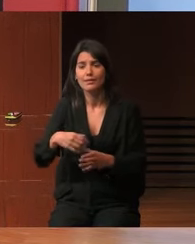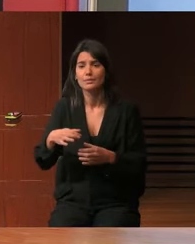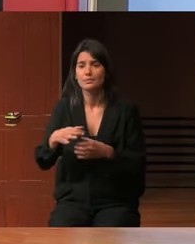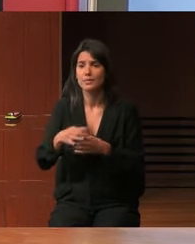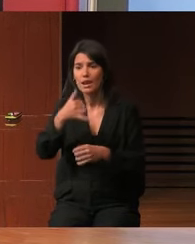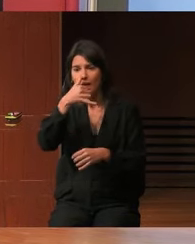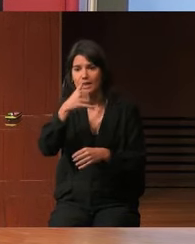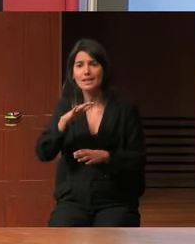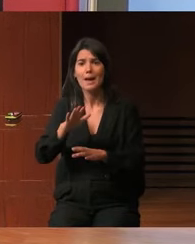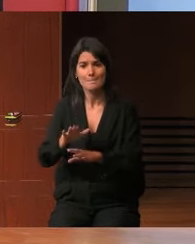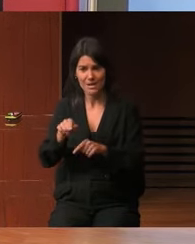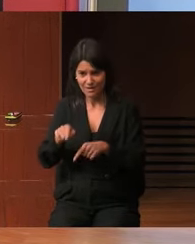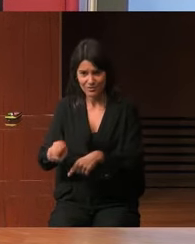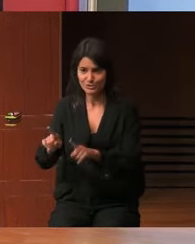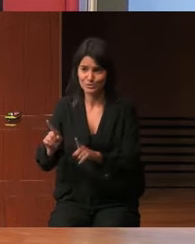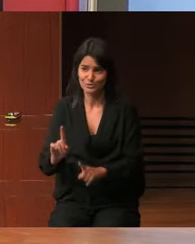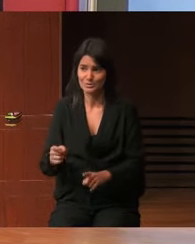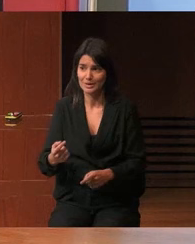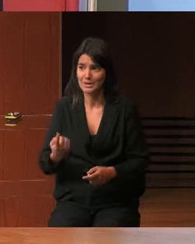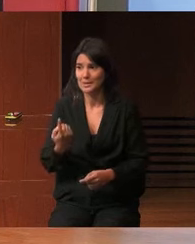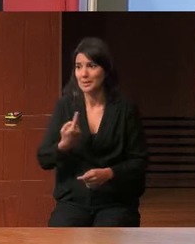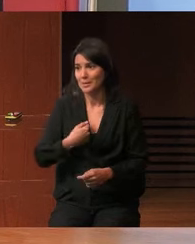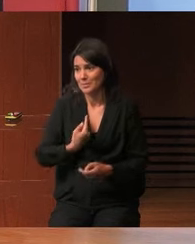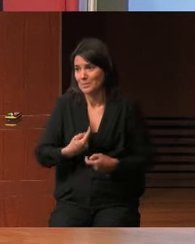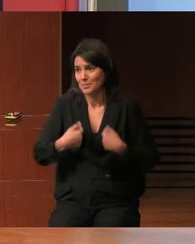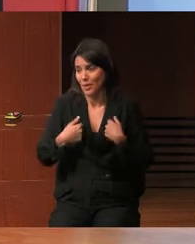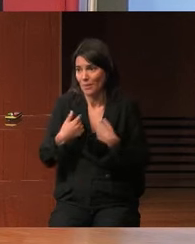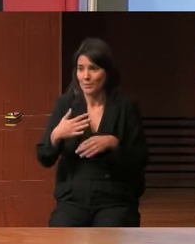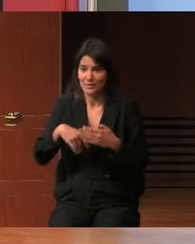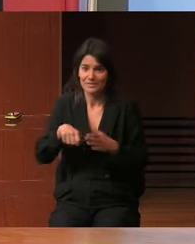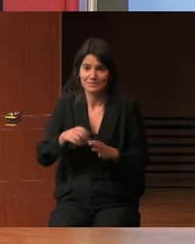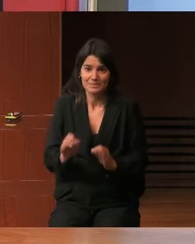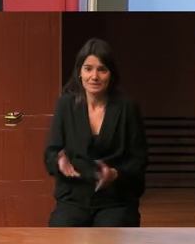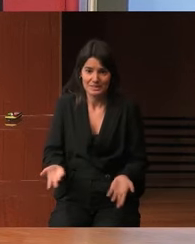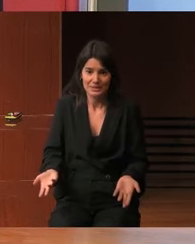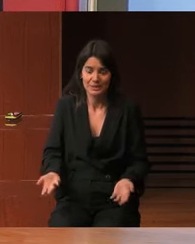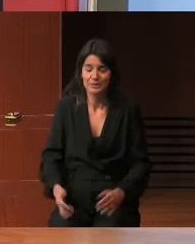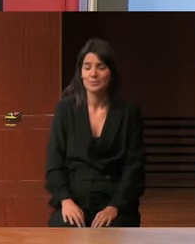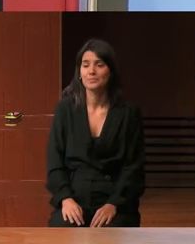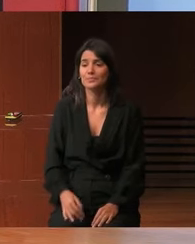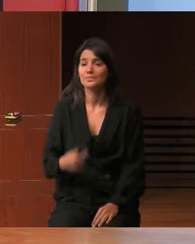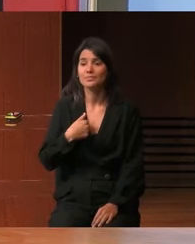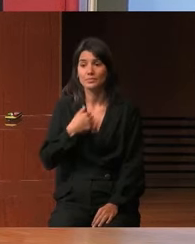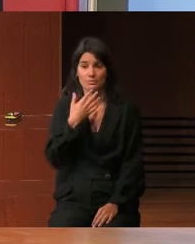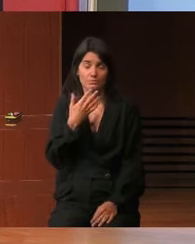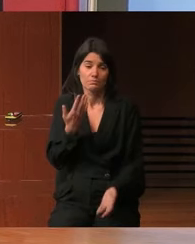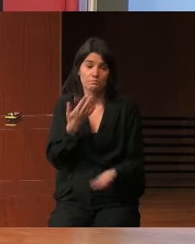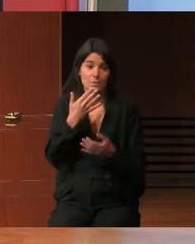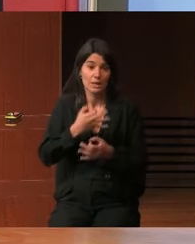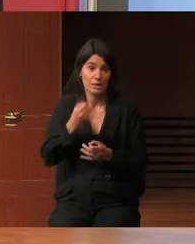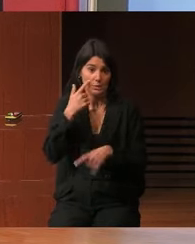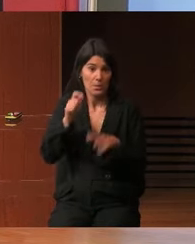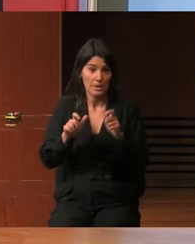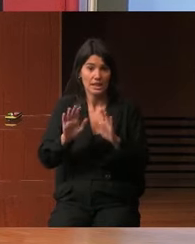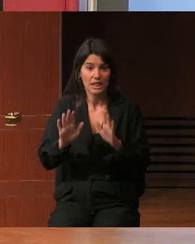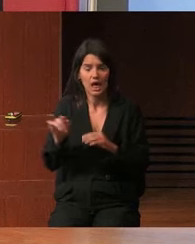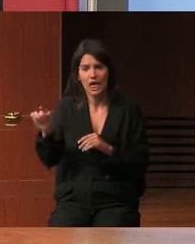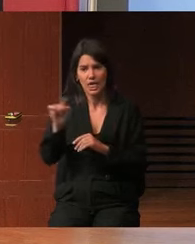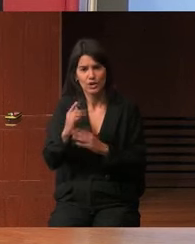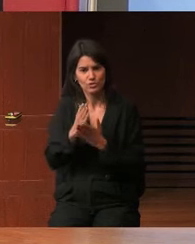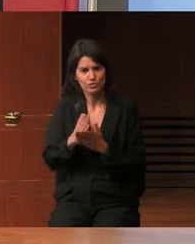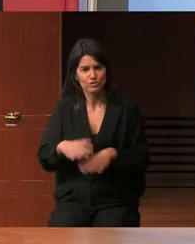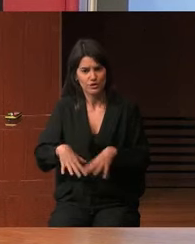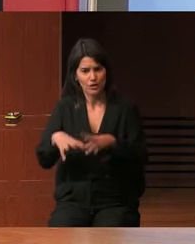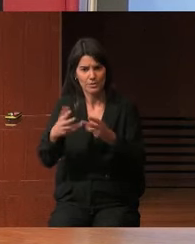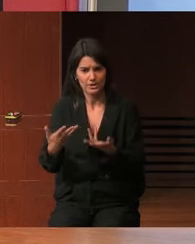por nós. Não o faz por nós. E eu, como professor de humanidades, devo dizer, aliás, que acho que todo este desenvolvimento a que nós